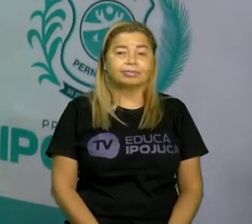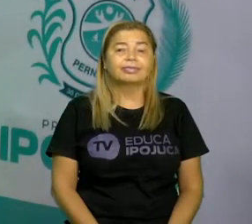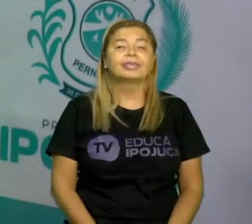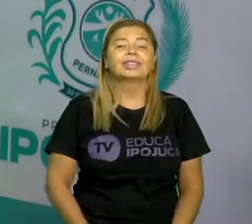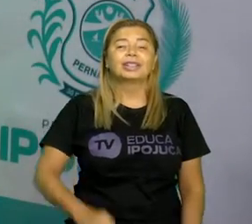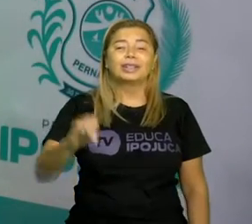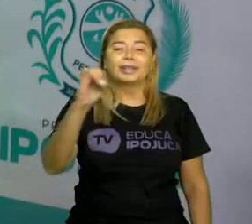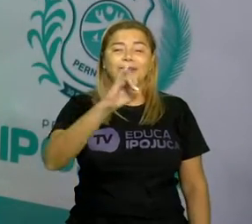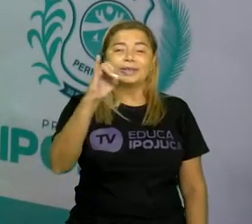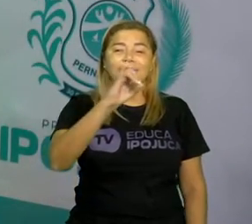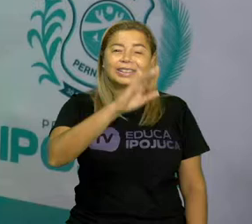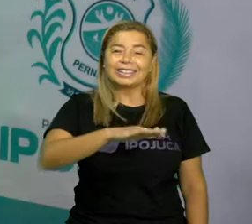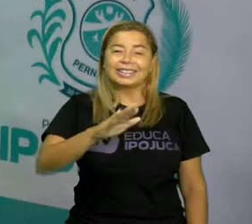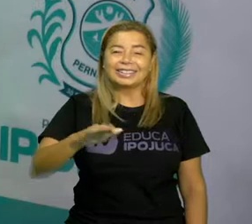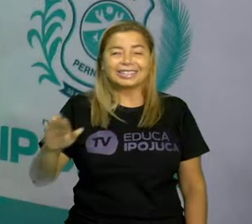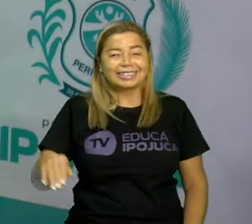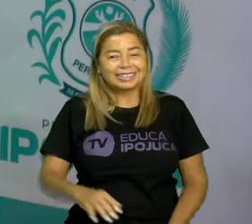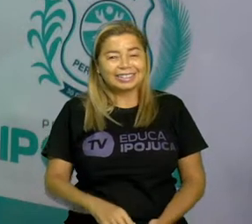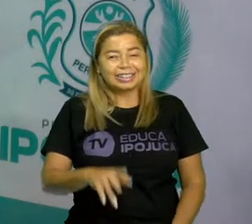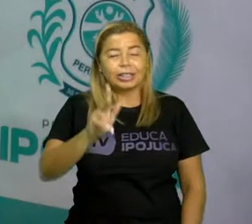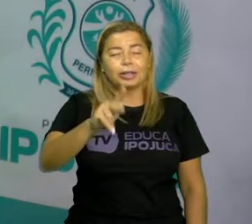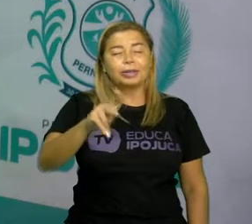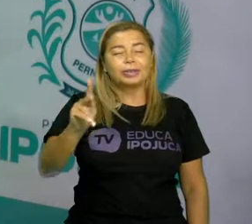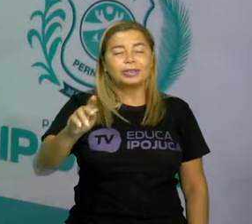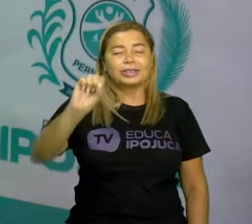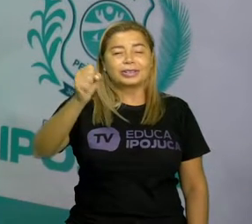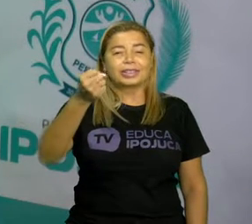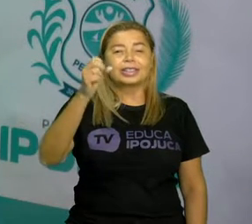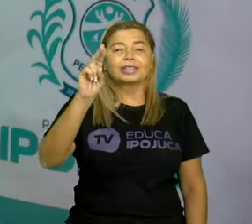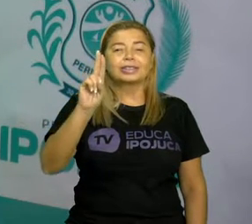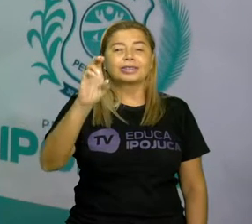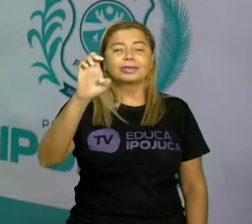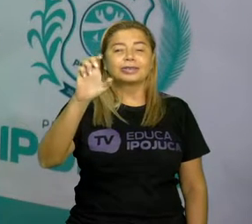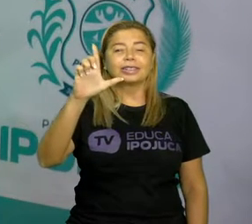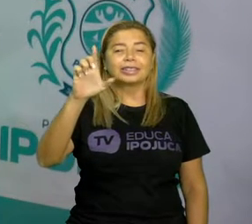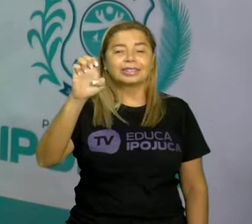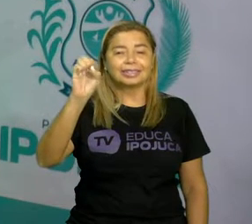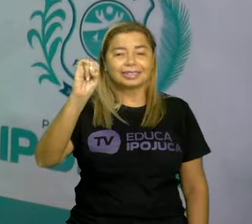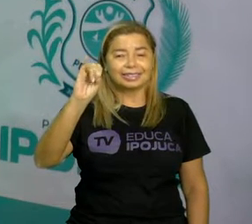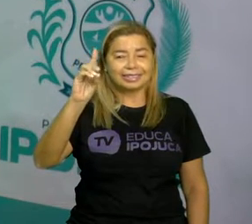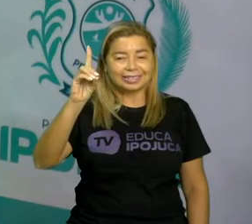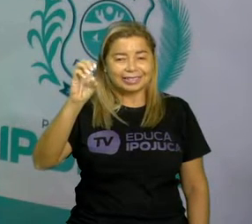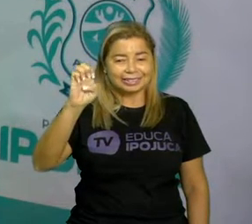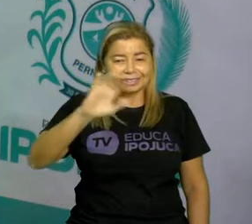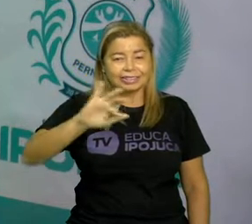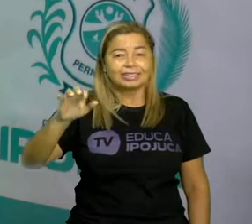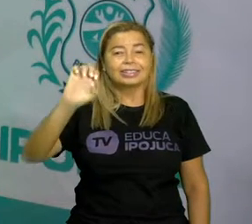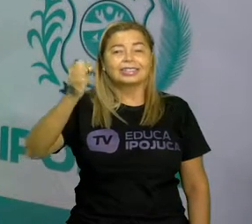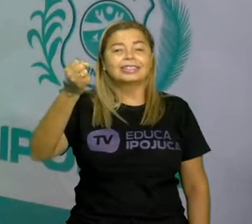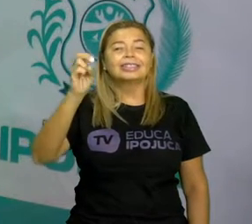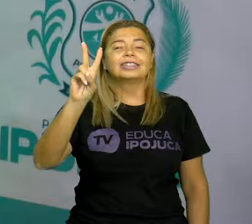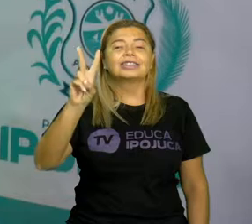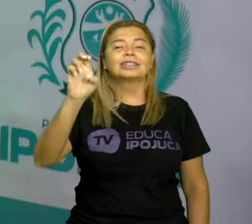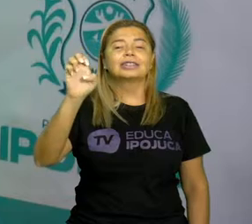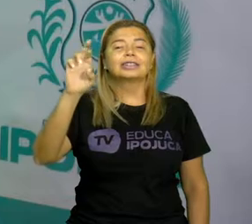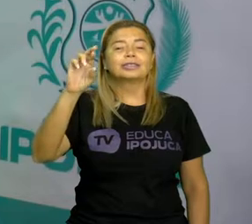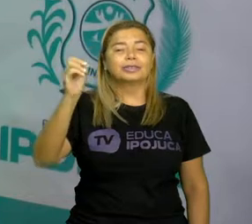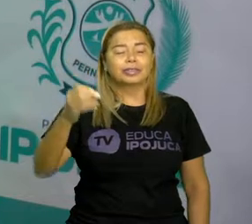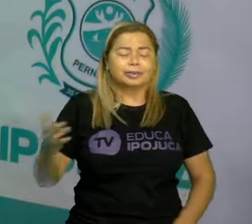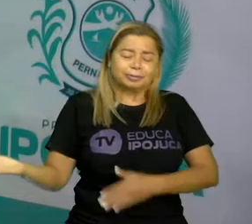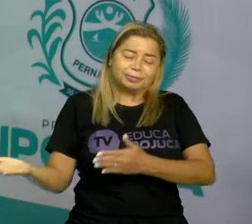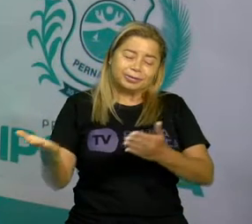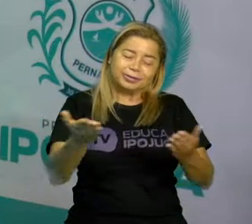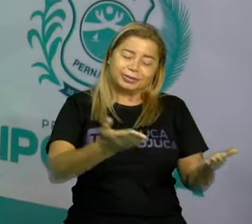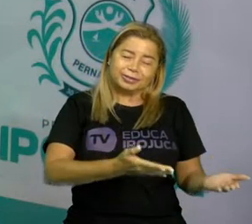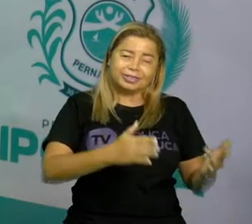Olá, crianças! Sou a professora Sueli de Severo e sejam bem-vindas para a nossa escola do